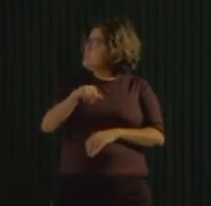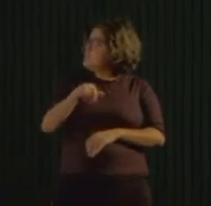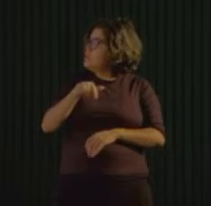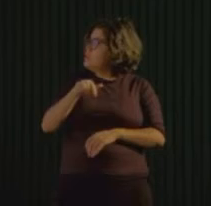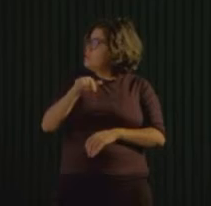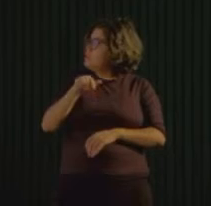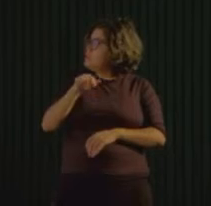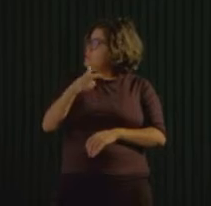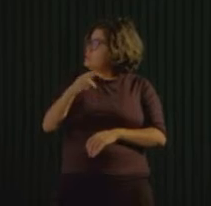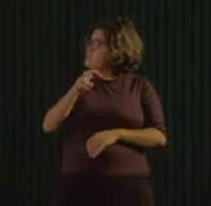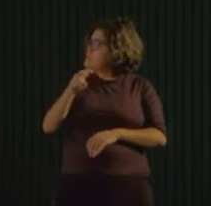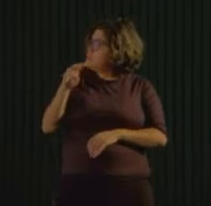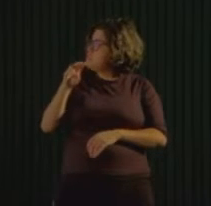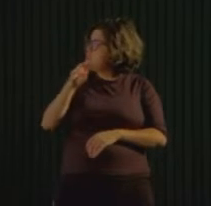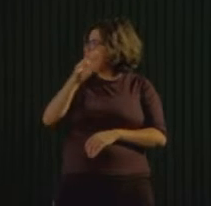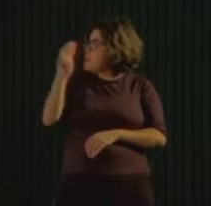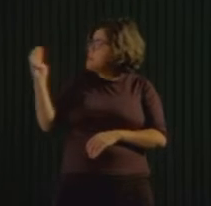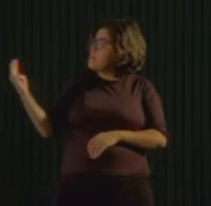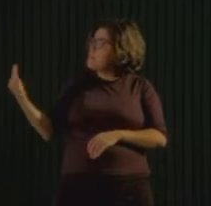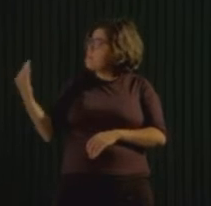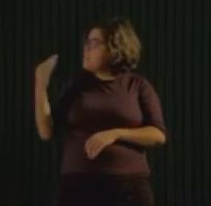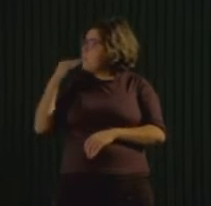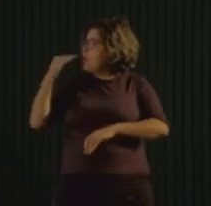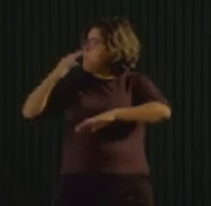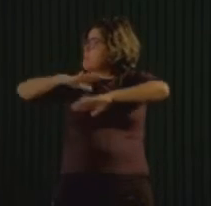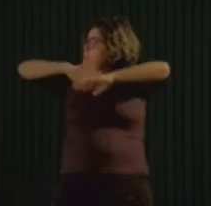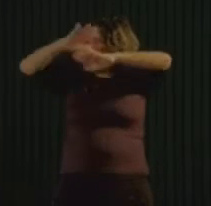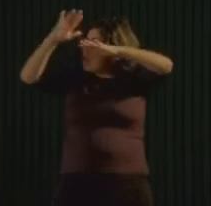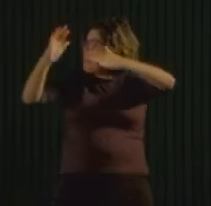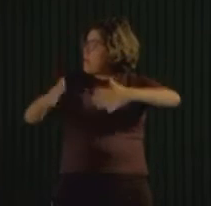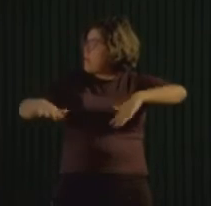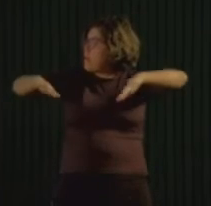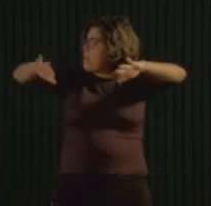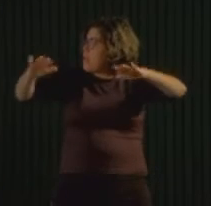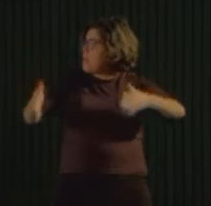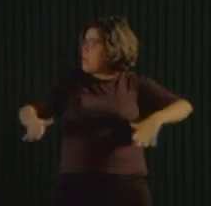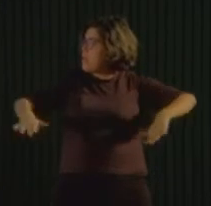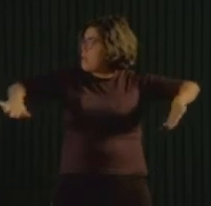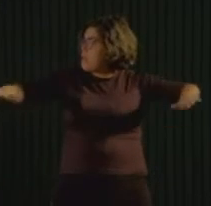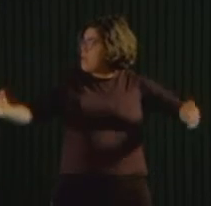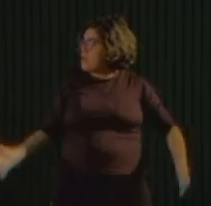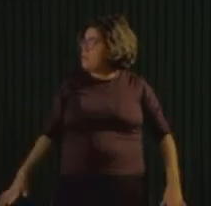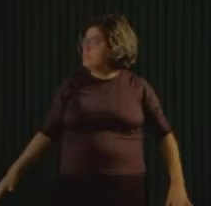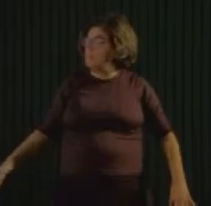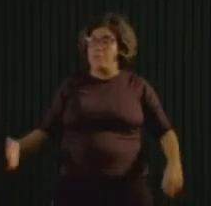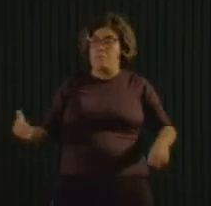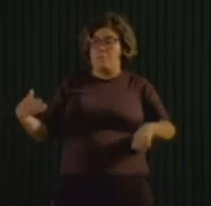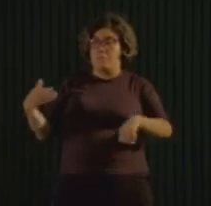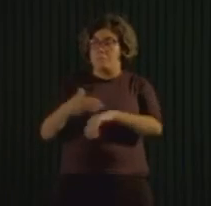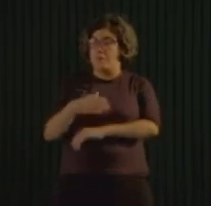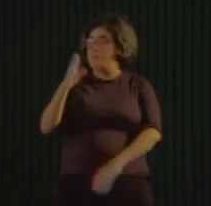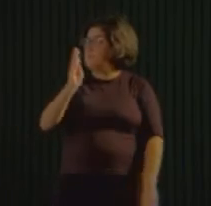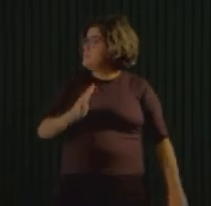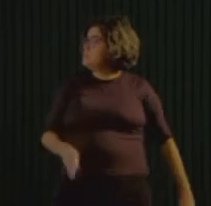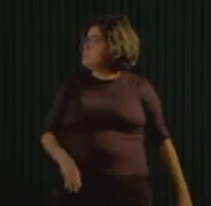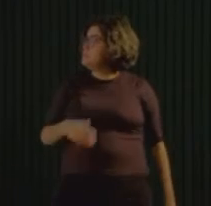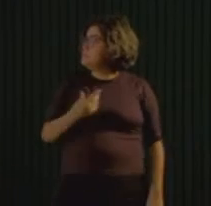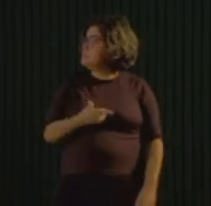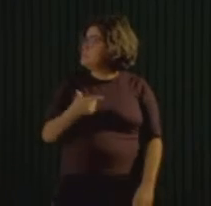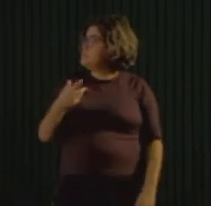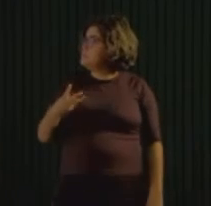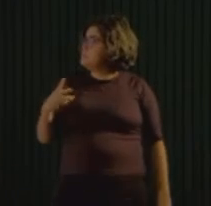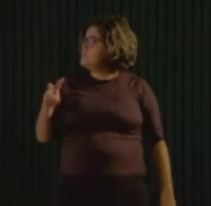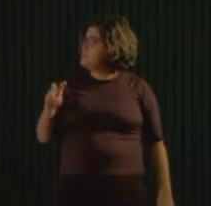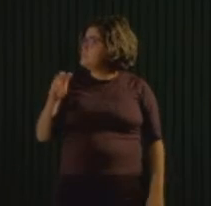5,25 trilhões de pedaços de detritos plásticos flutuando no oceano. E a participação do Brasil nisso tudo